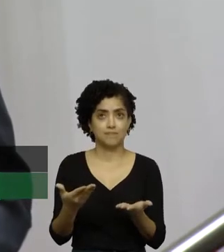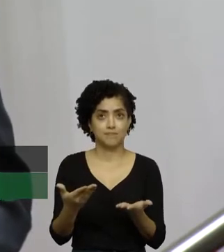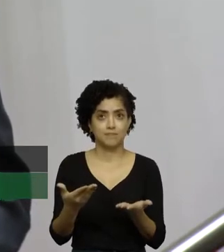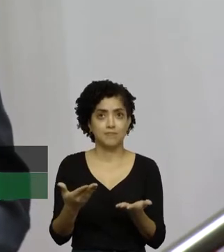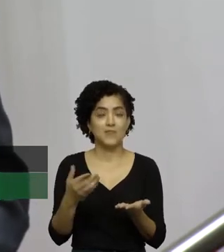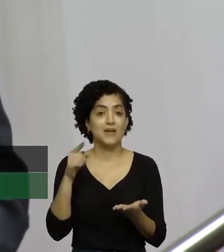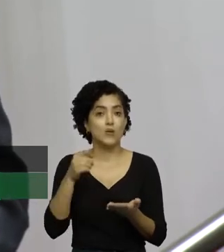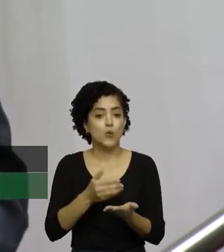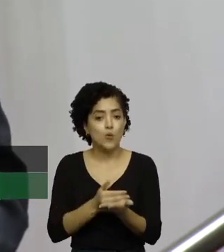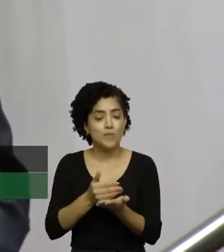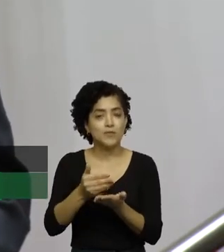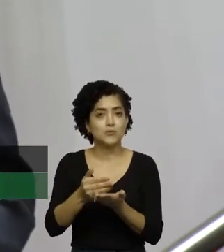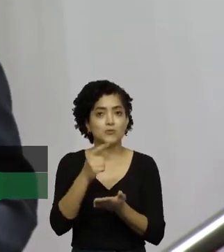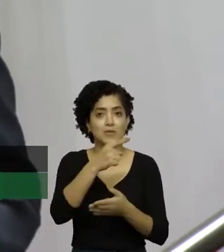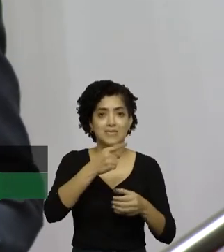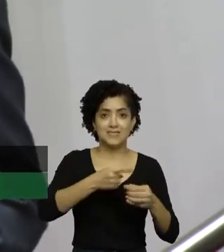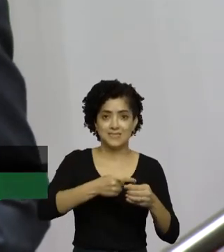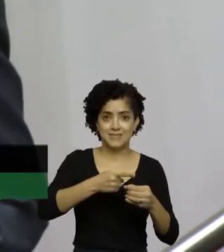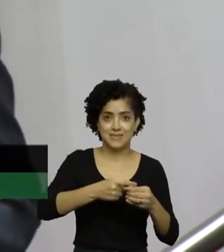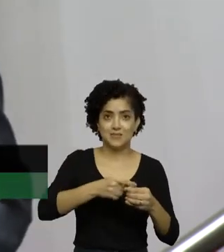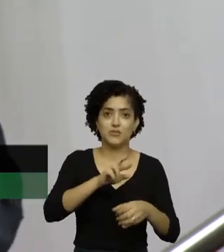do Sul, em